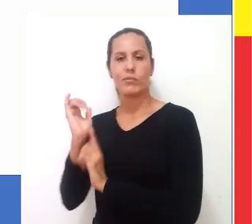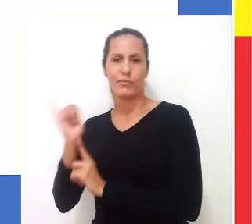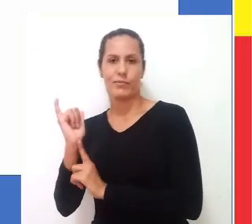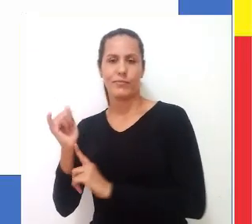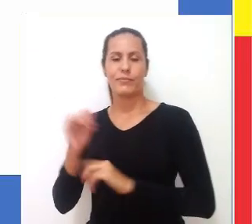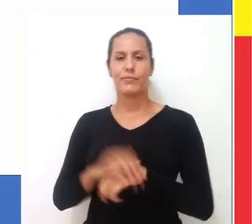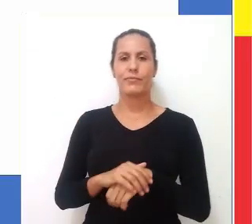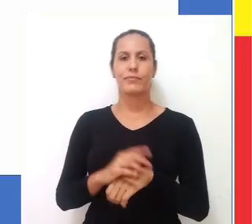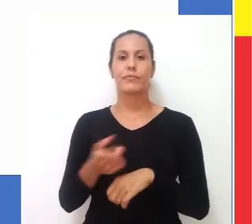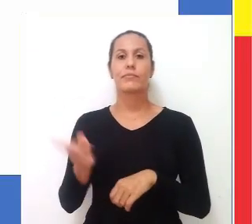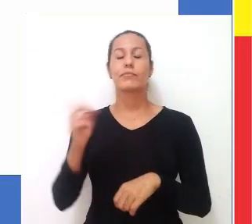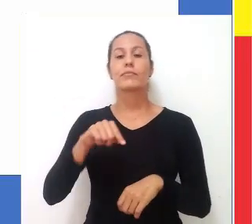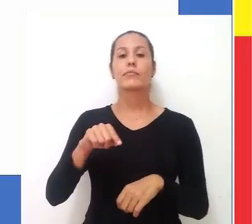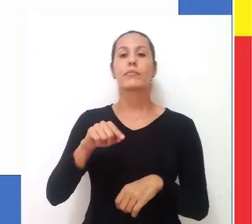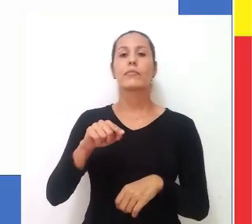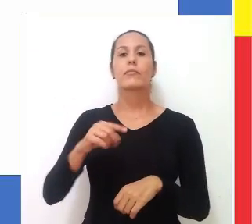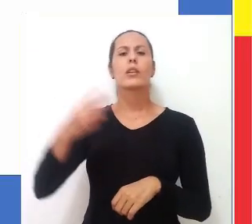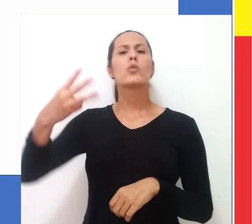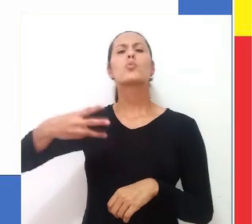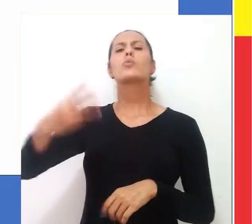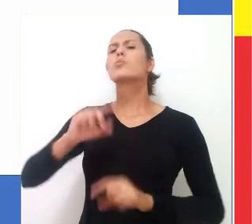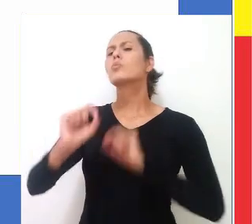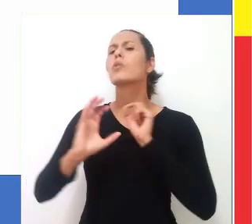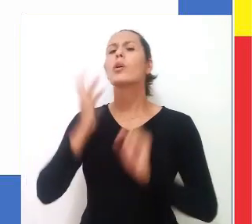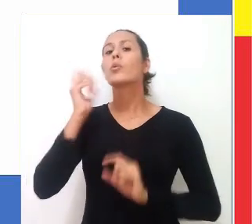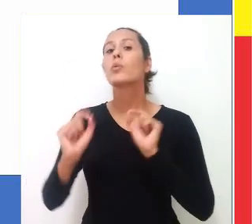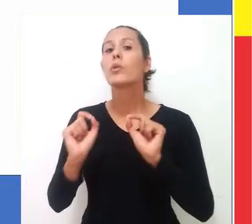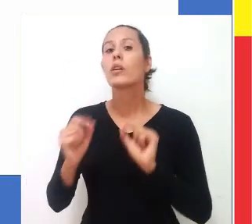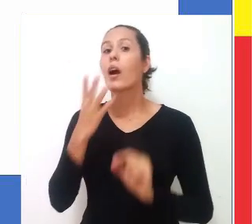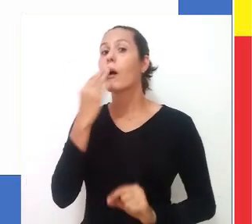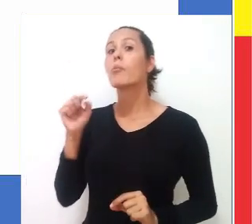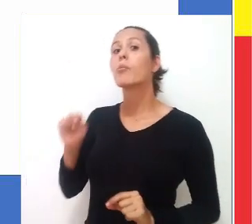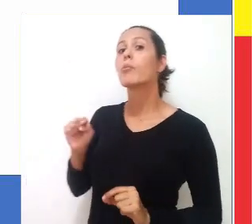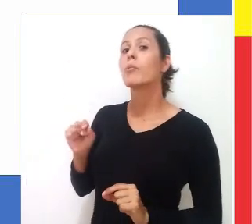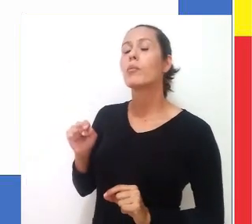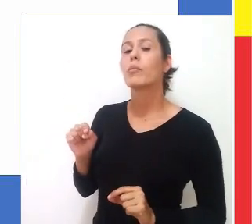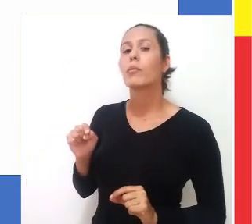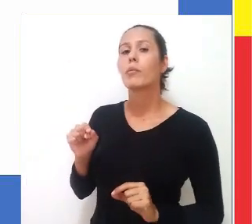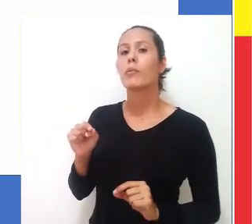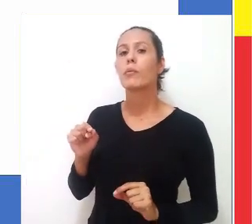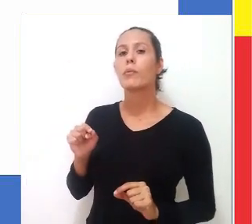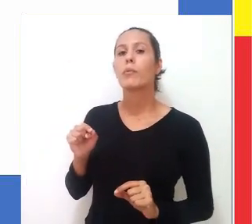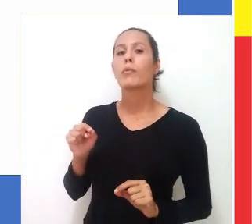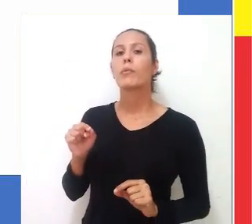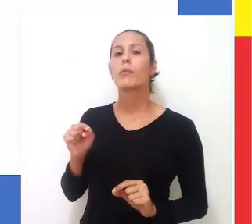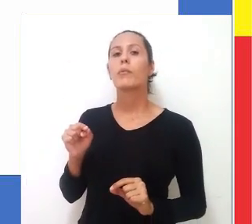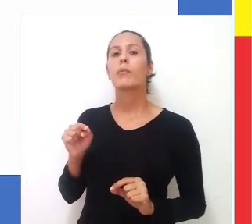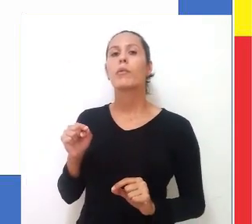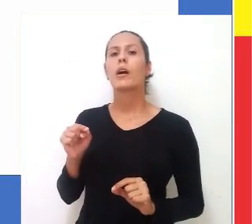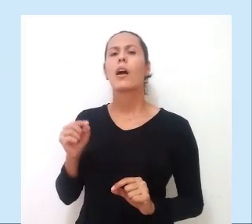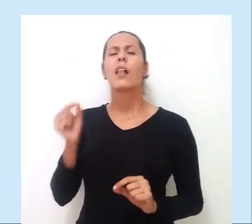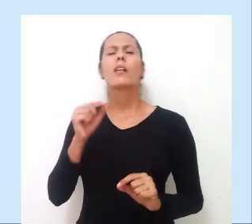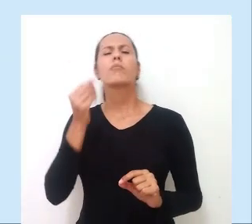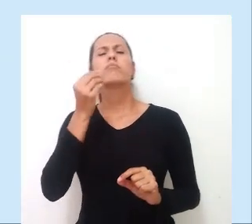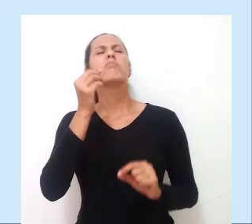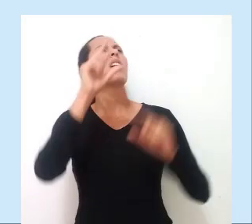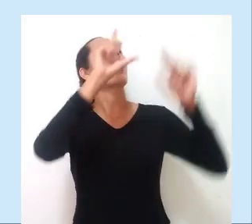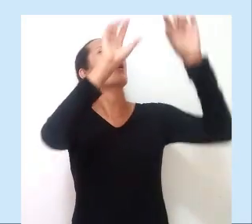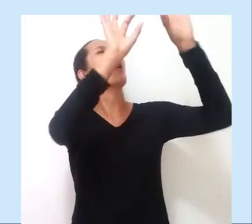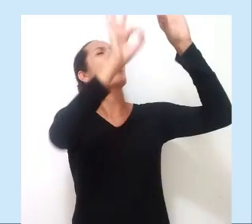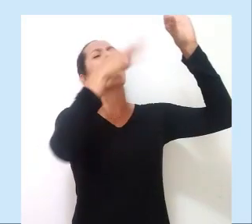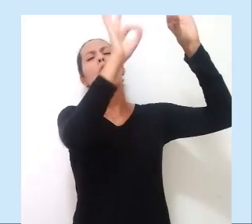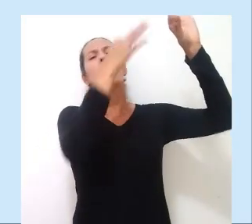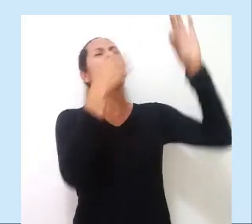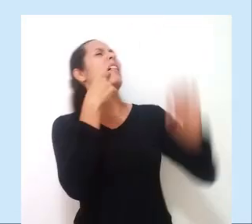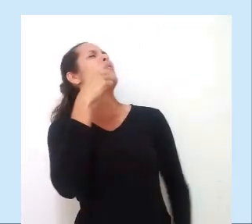no terceiro quesito, o que acontece finalmente com a raposa? Ela scored, ela despreza